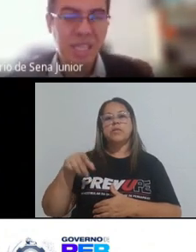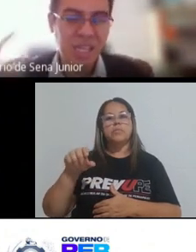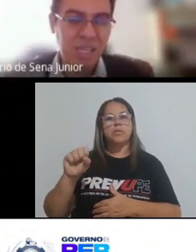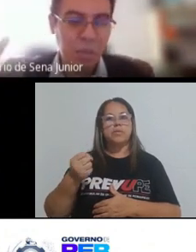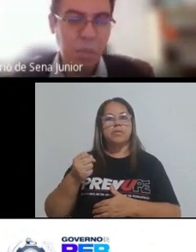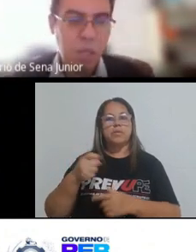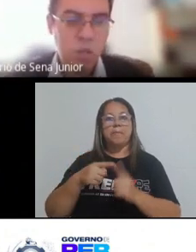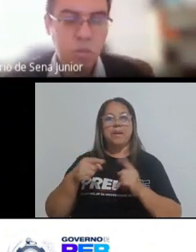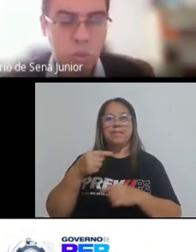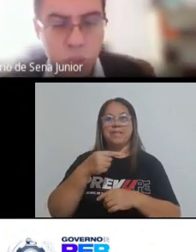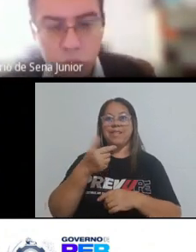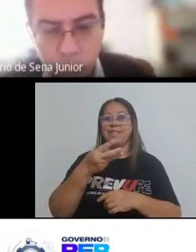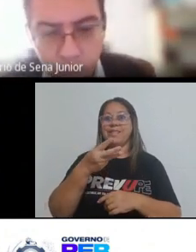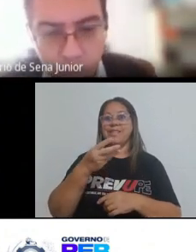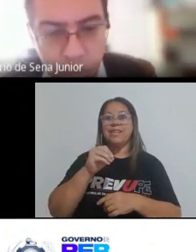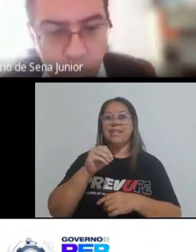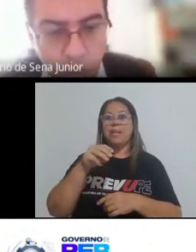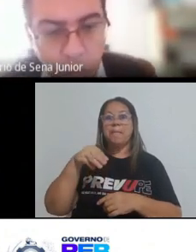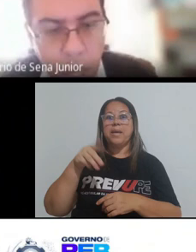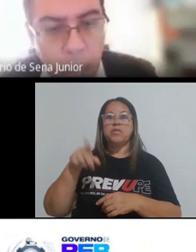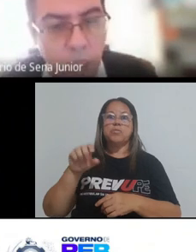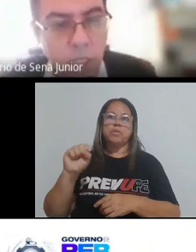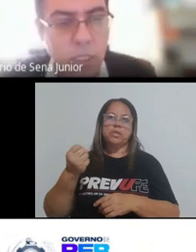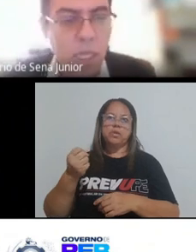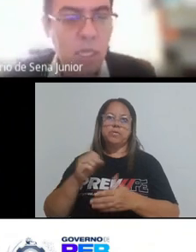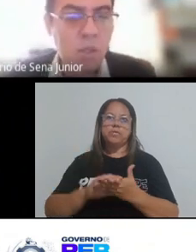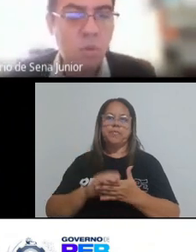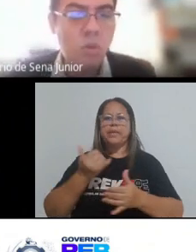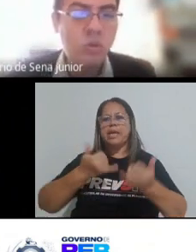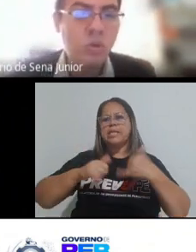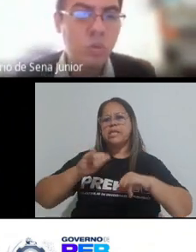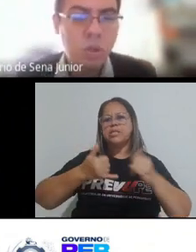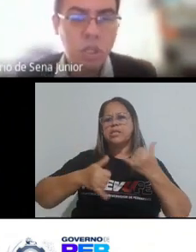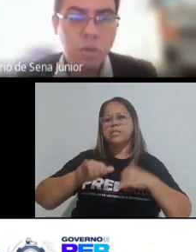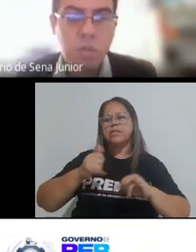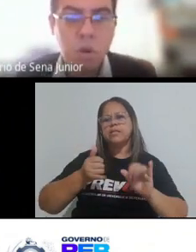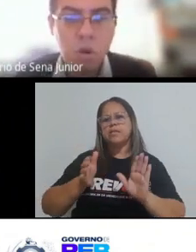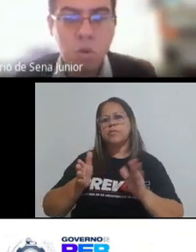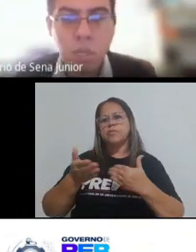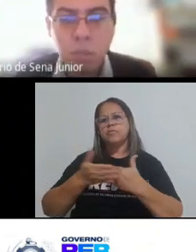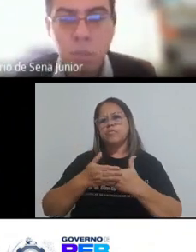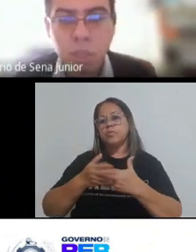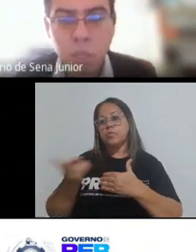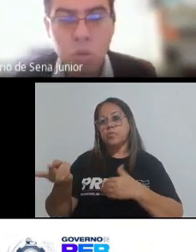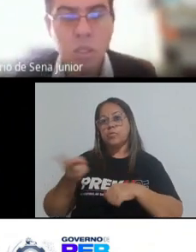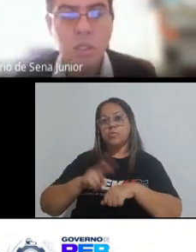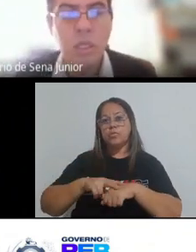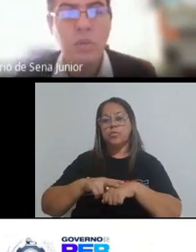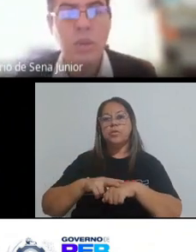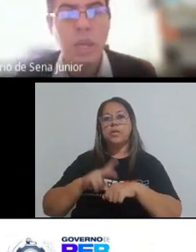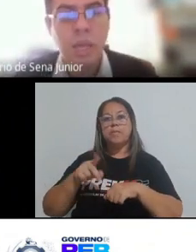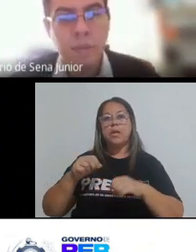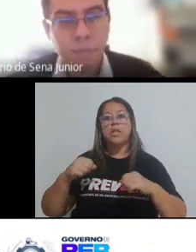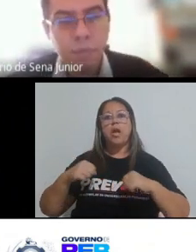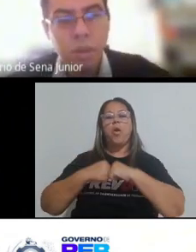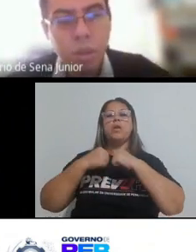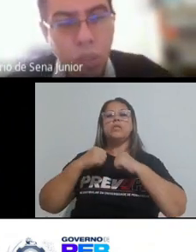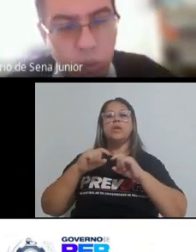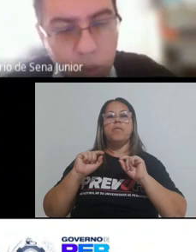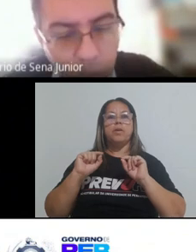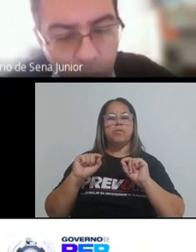é de 30 metros por segundo. A energia cinética do conjunto do projeto mais bloco meditamente a colisão é,